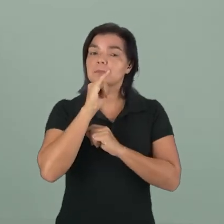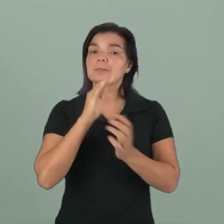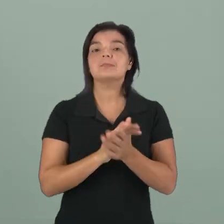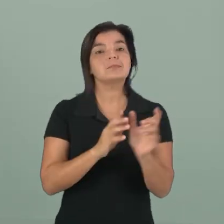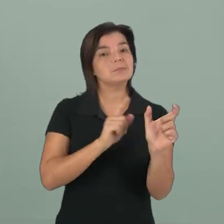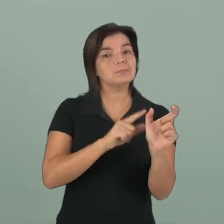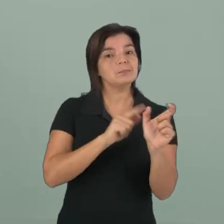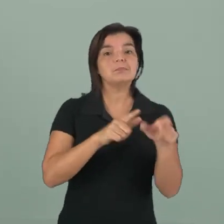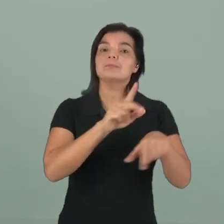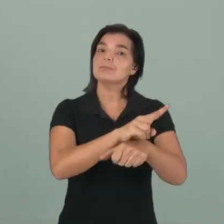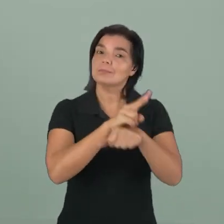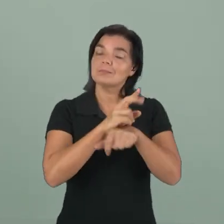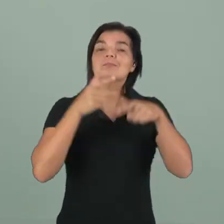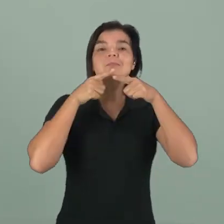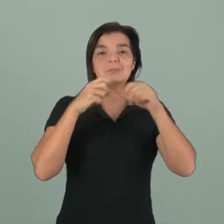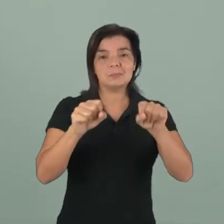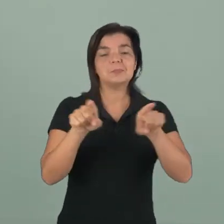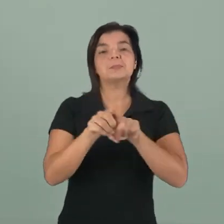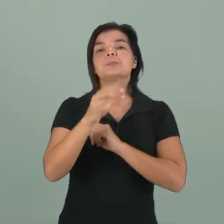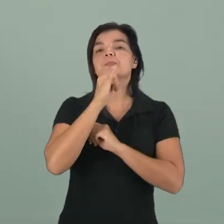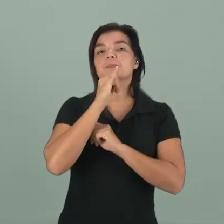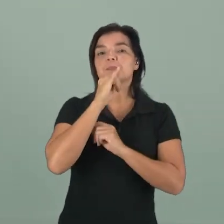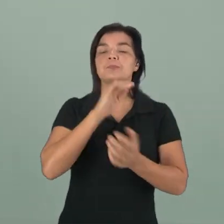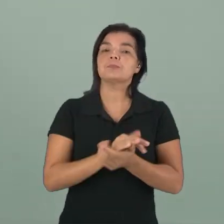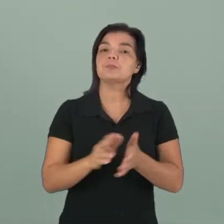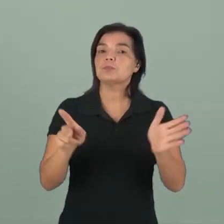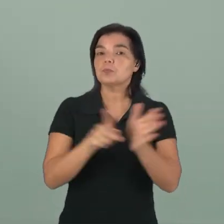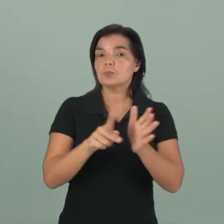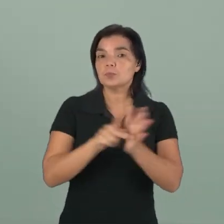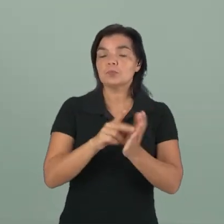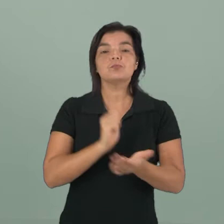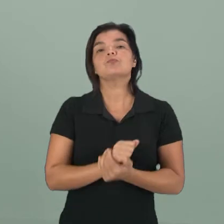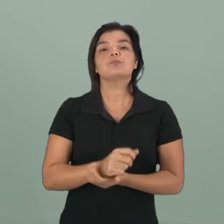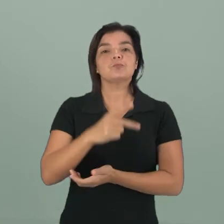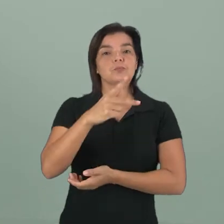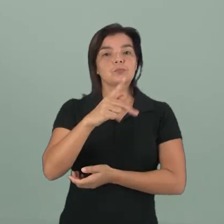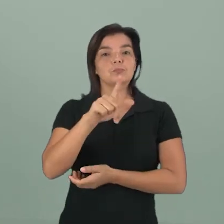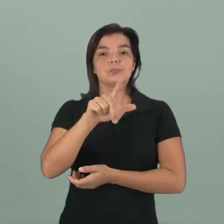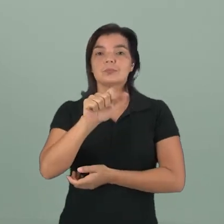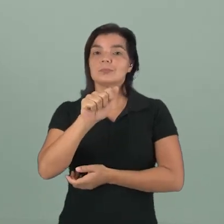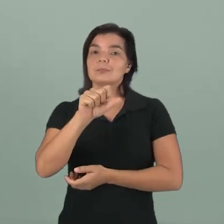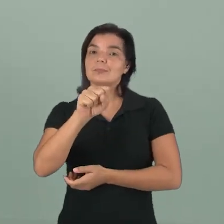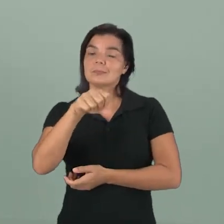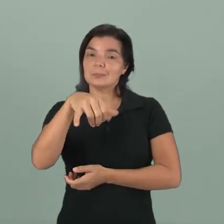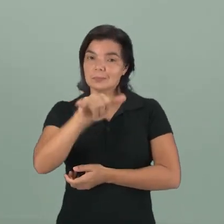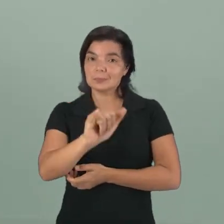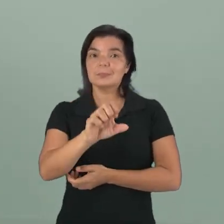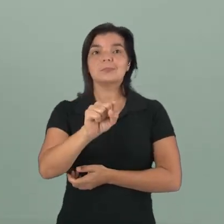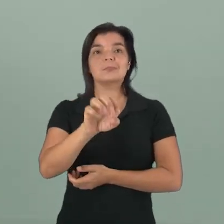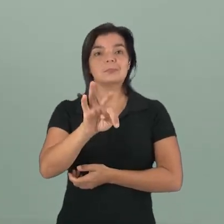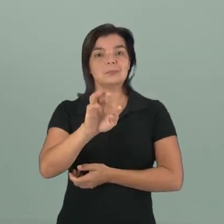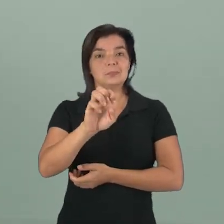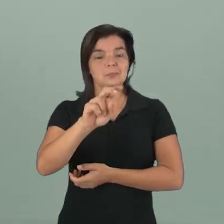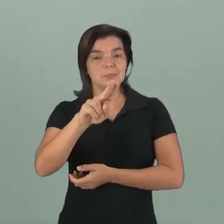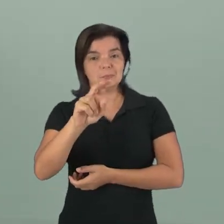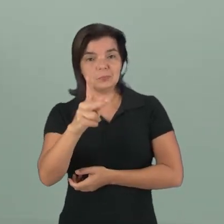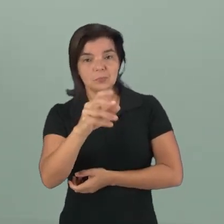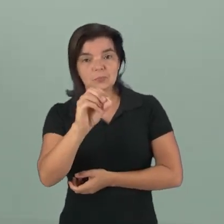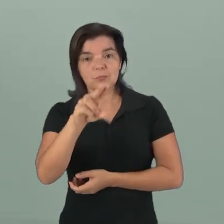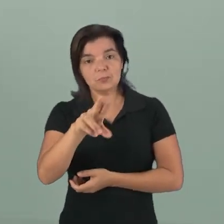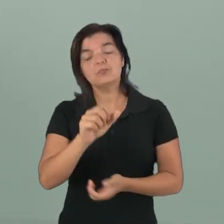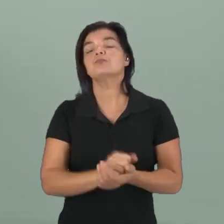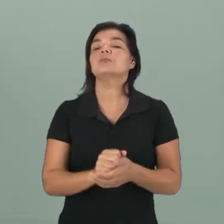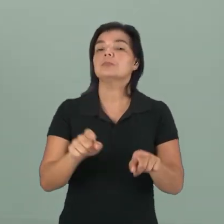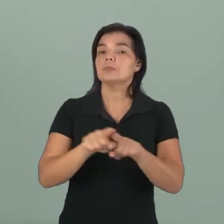estrangeirismo? Tem muitas, né? Então, por exemplo, o próprio PlayStation, que é a estação dos jogos ali, a gente não tem outro nome